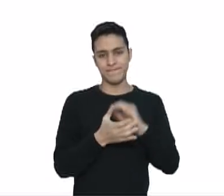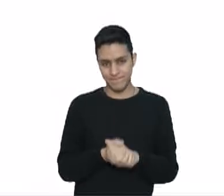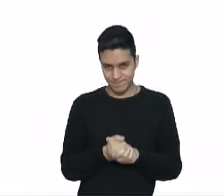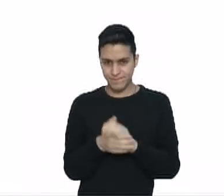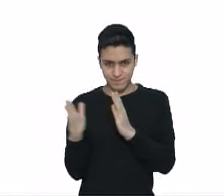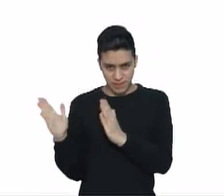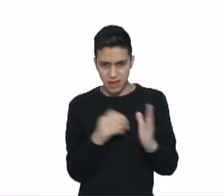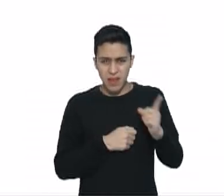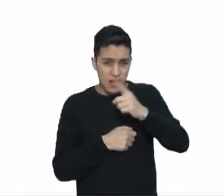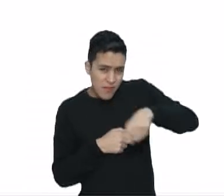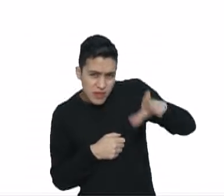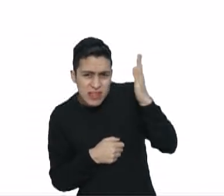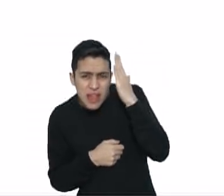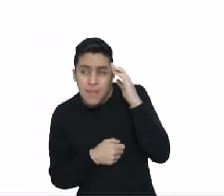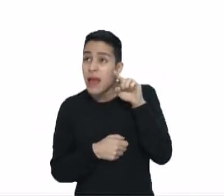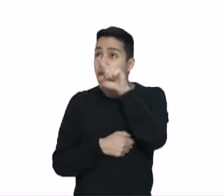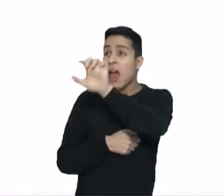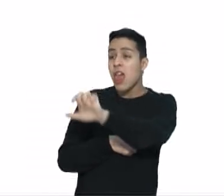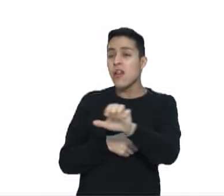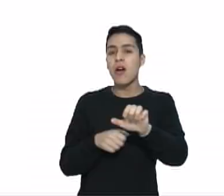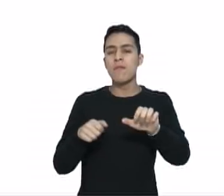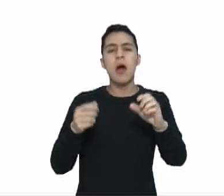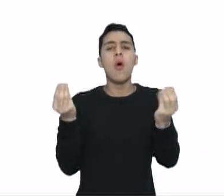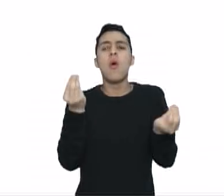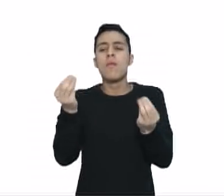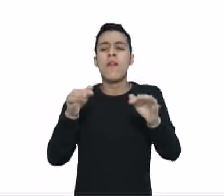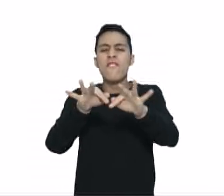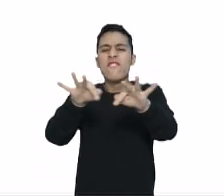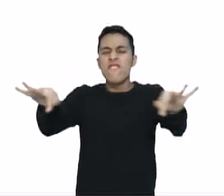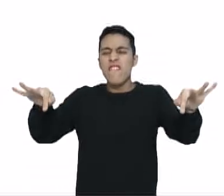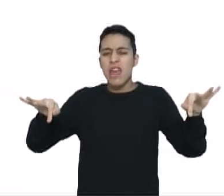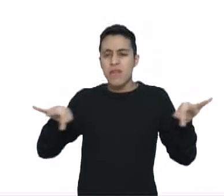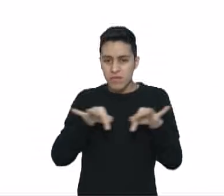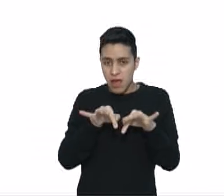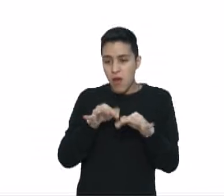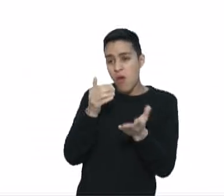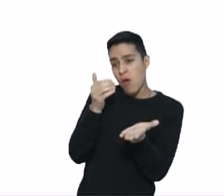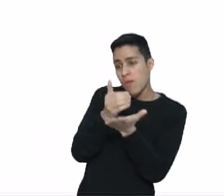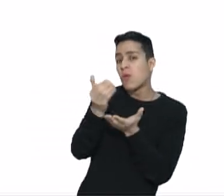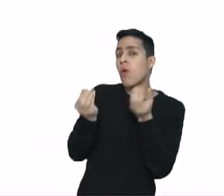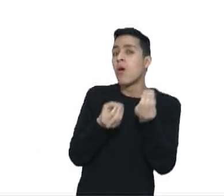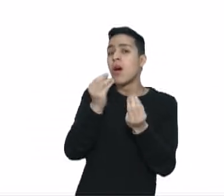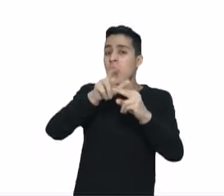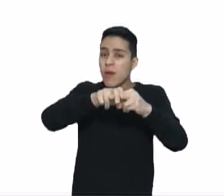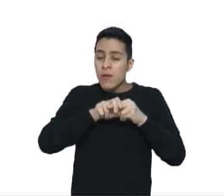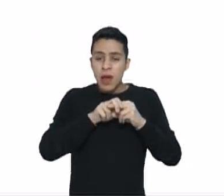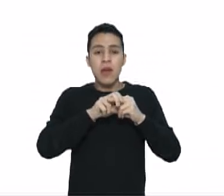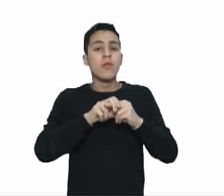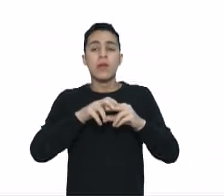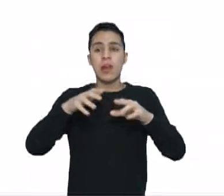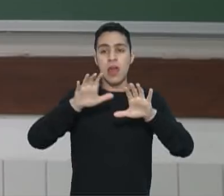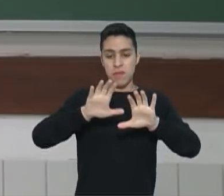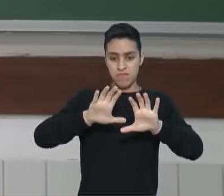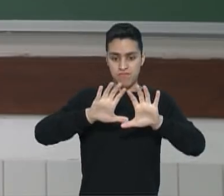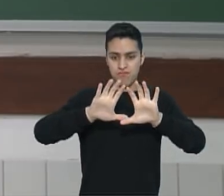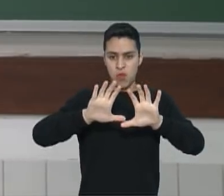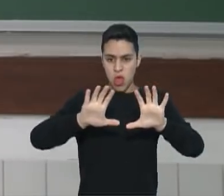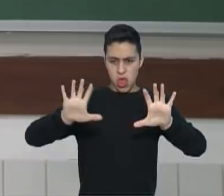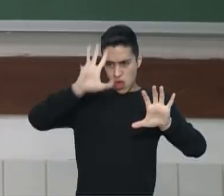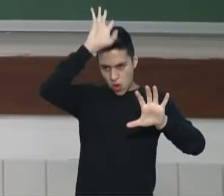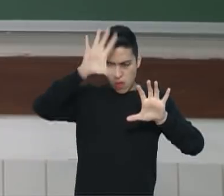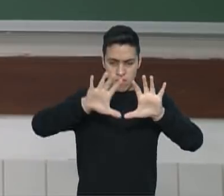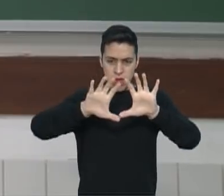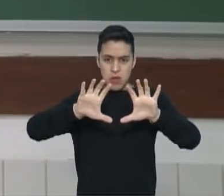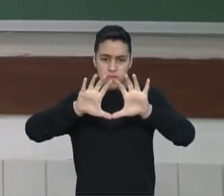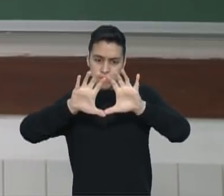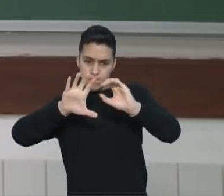Europa feudal se formou a partir da desagregação do Império Romano do Ocidente? Então, nas ruínas do Império